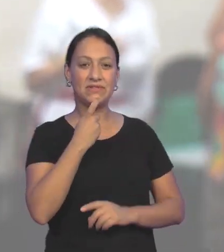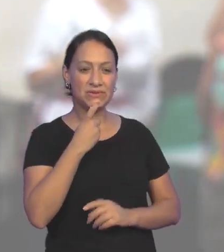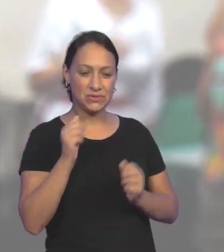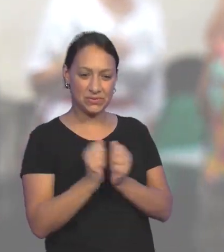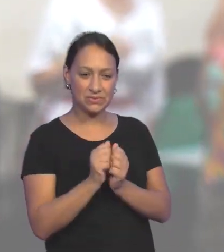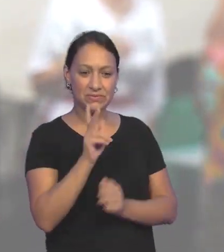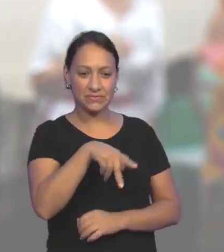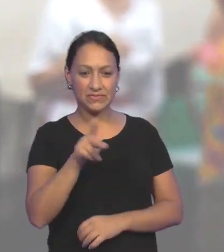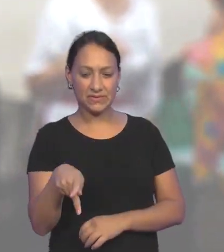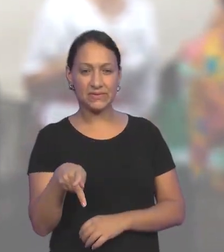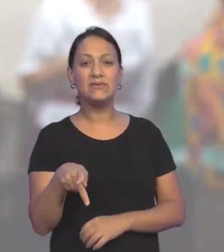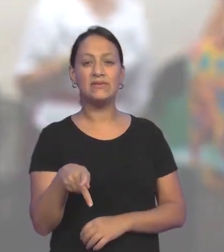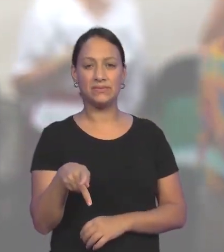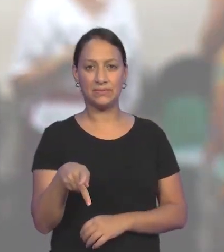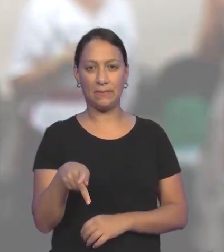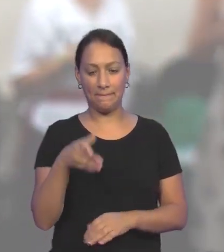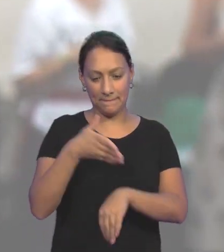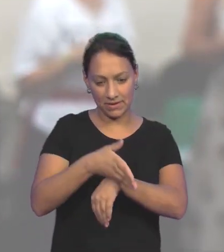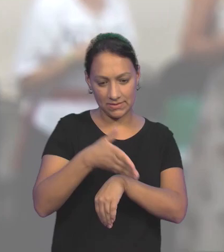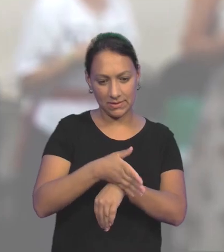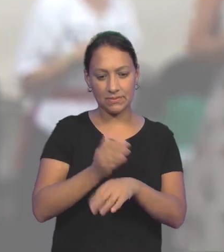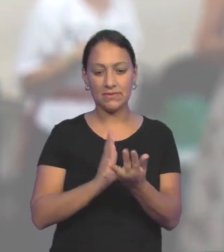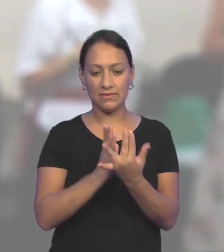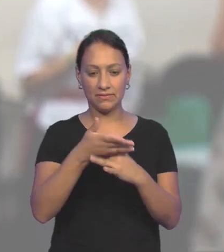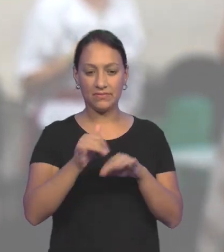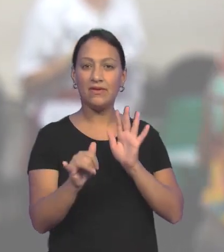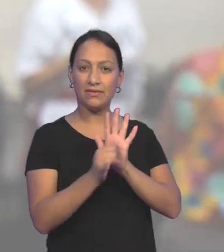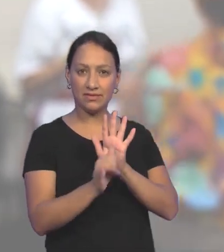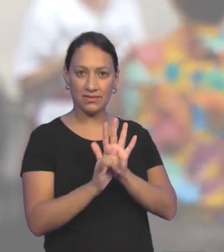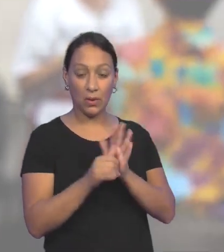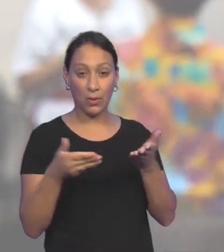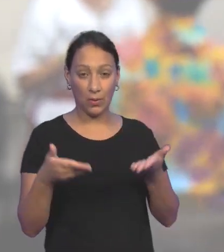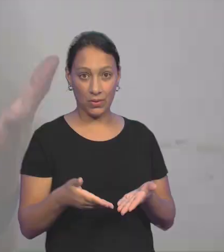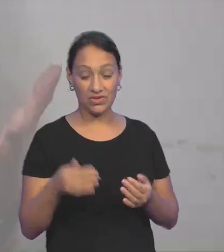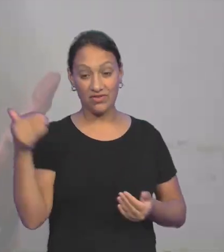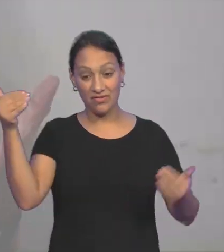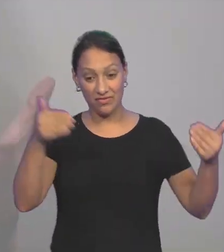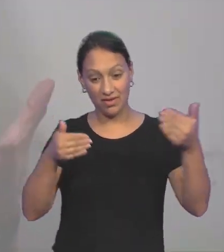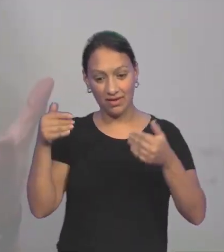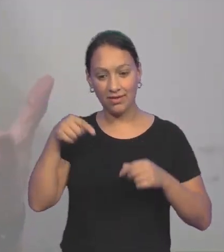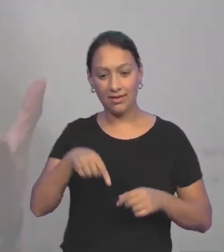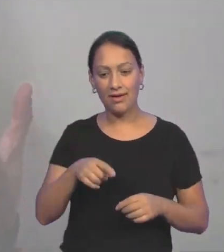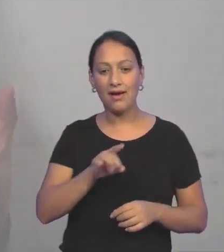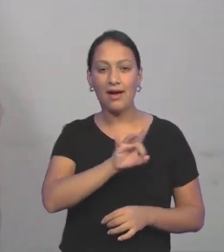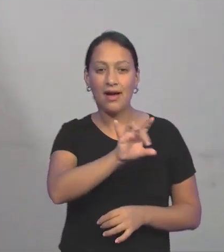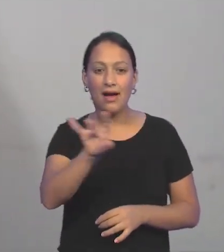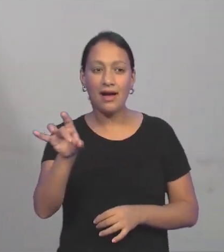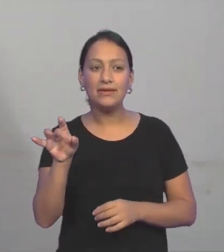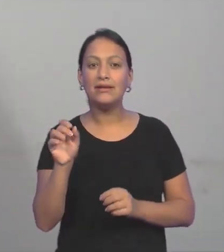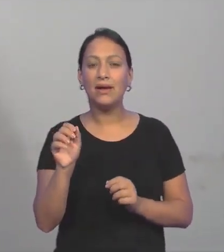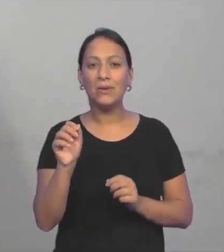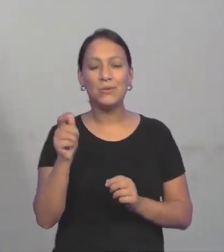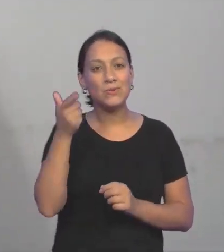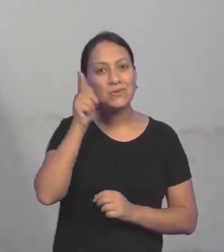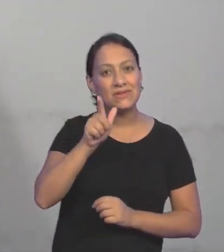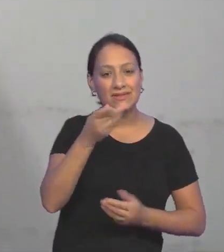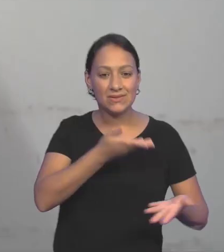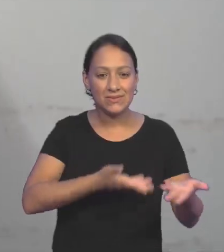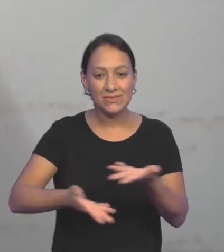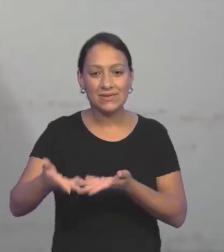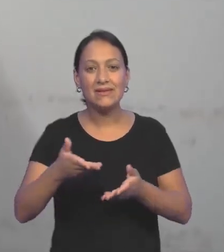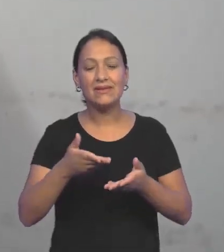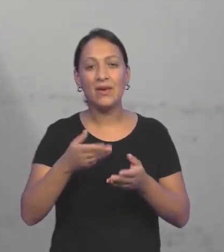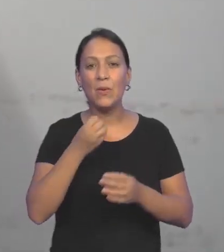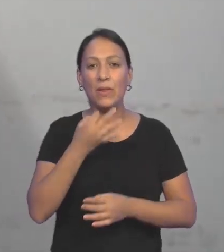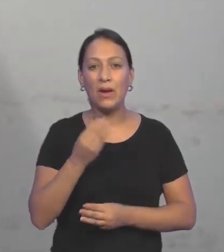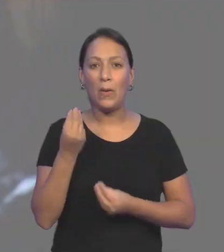à Finlândia dos professores, e a gente participou através de um edital, e hoje a gente veio aqui para poder cada um falar um pouquinho dessa